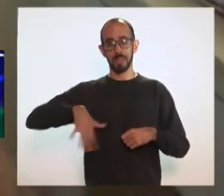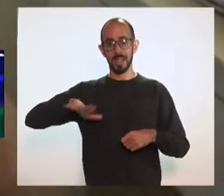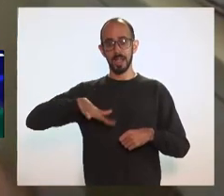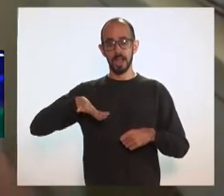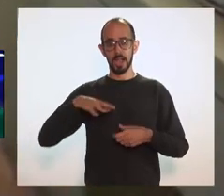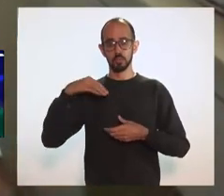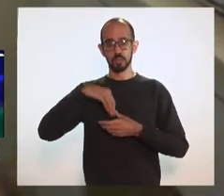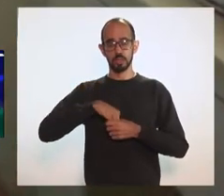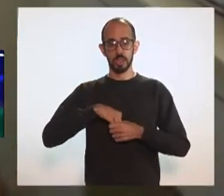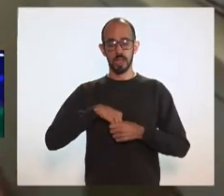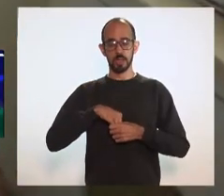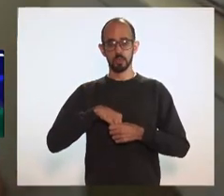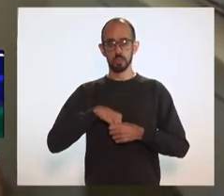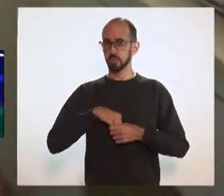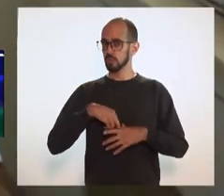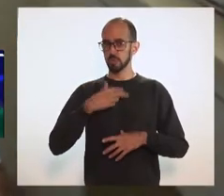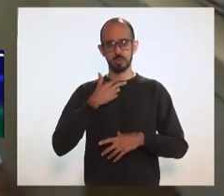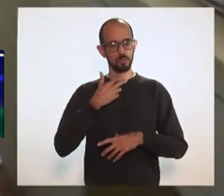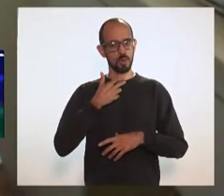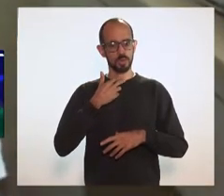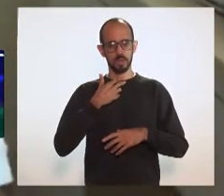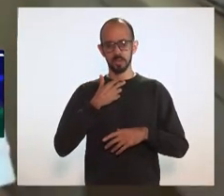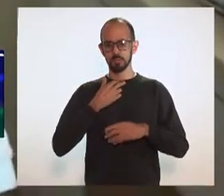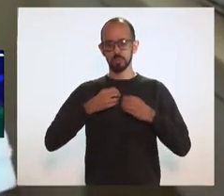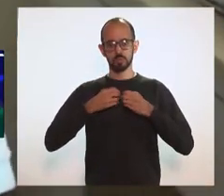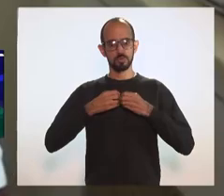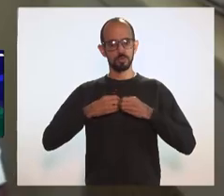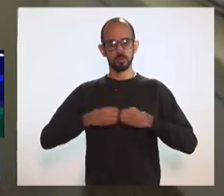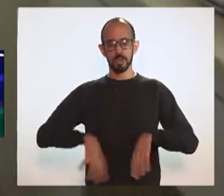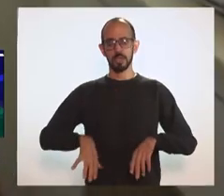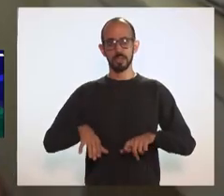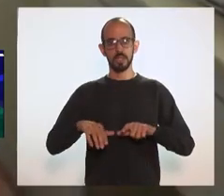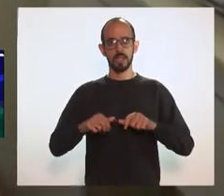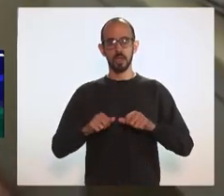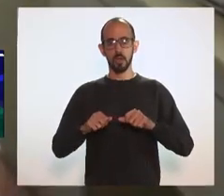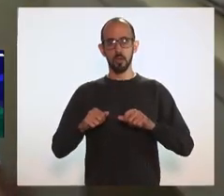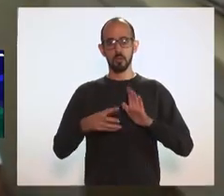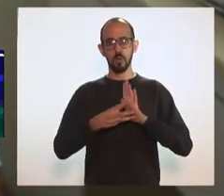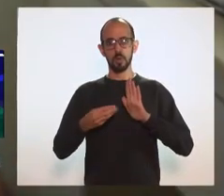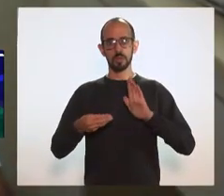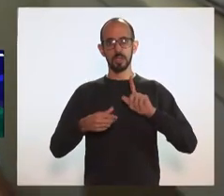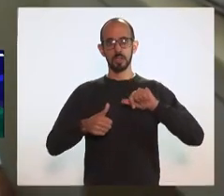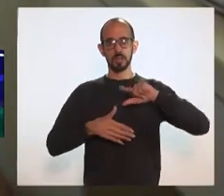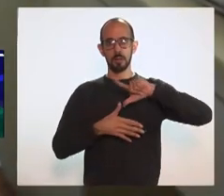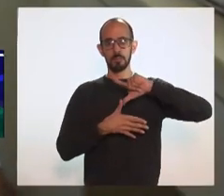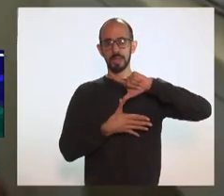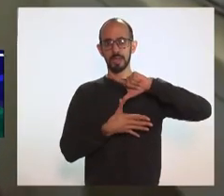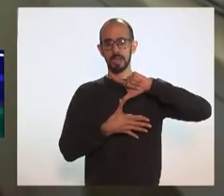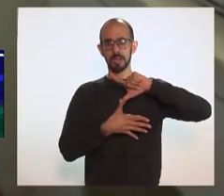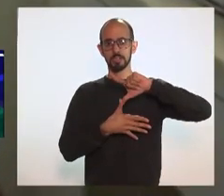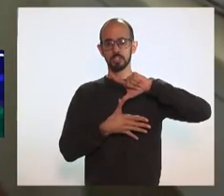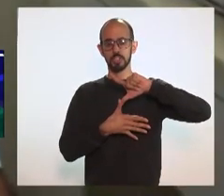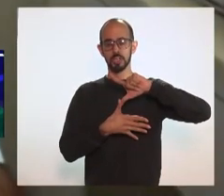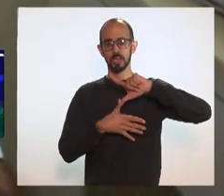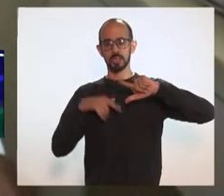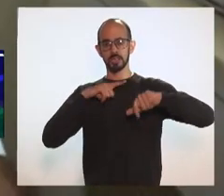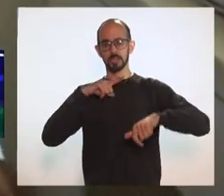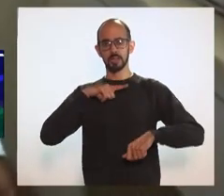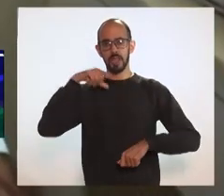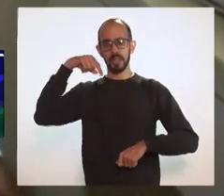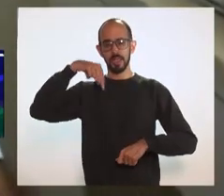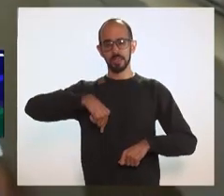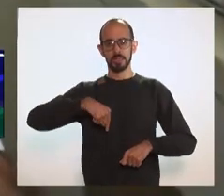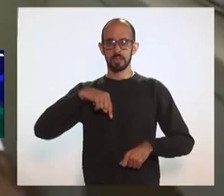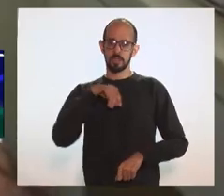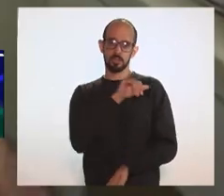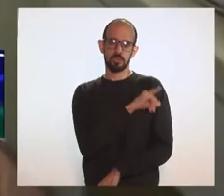Não podemos perder mais o moderno Parque Fabril da América Latina, construído pela indústria aqui localizada.